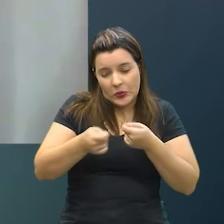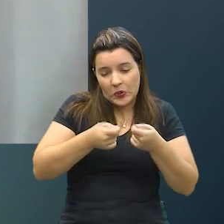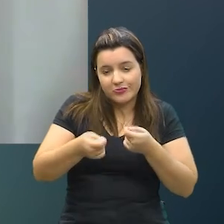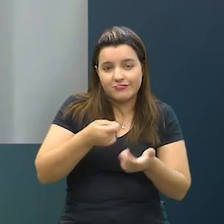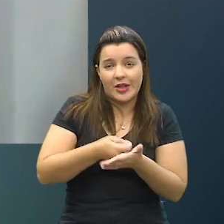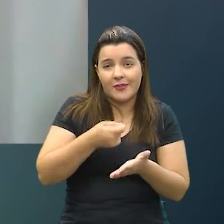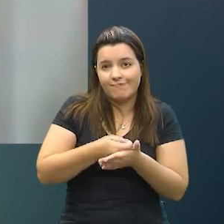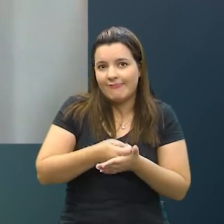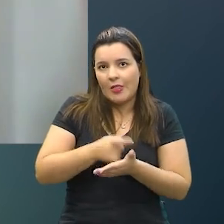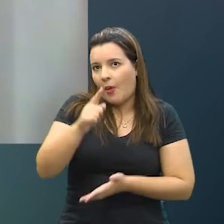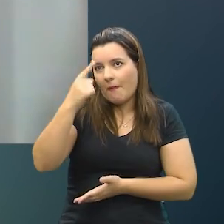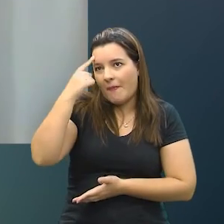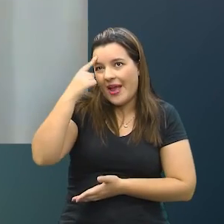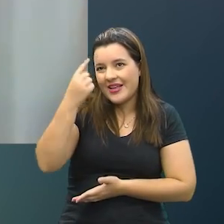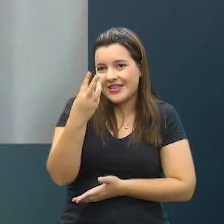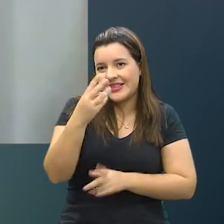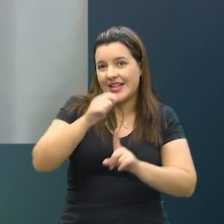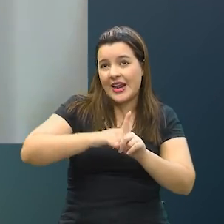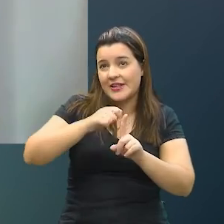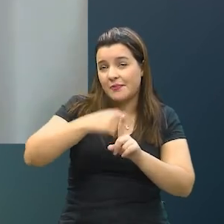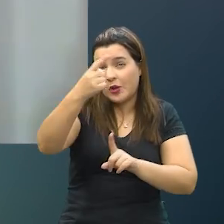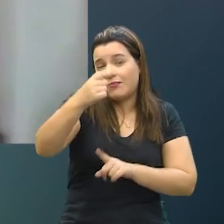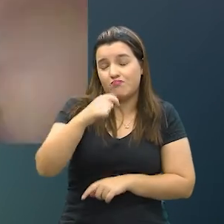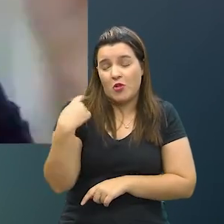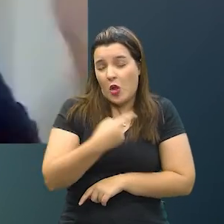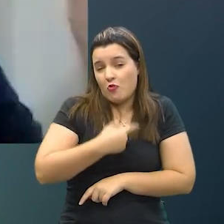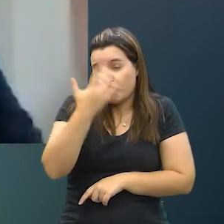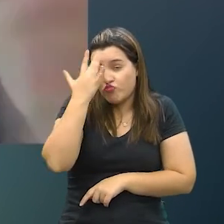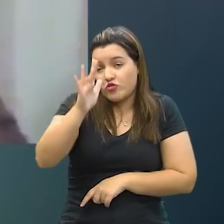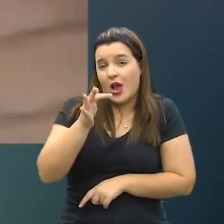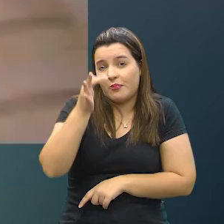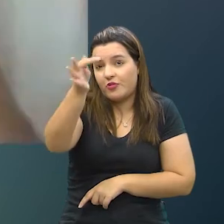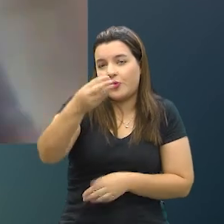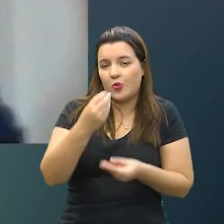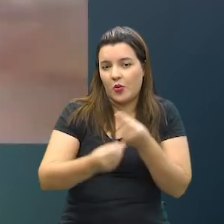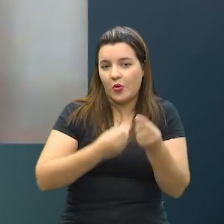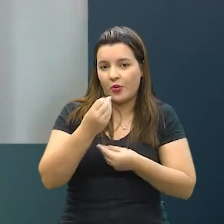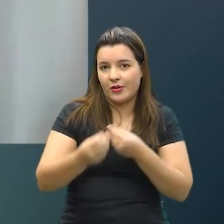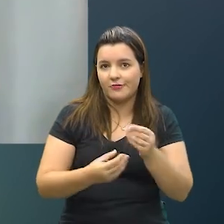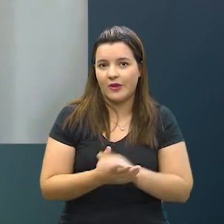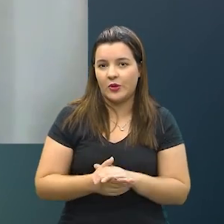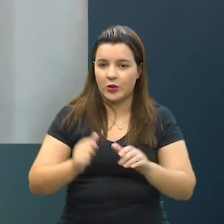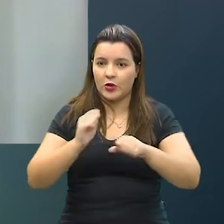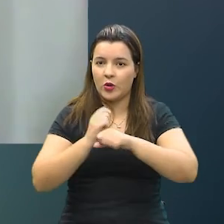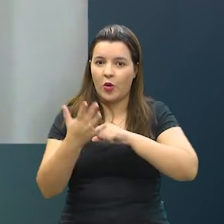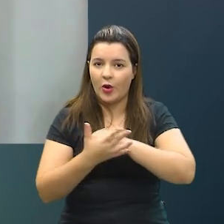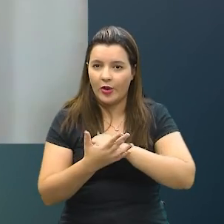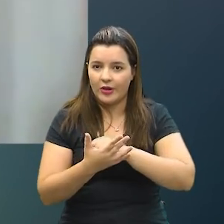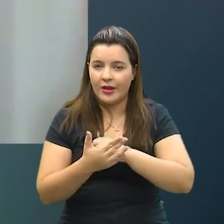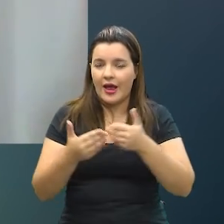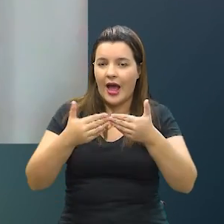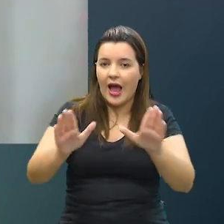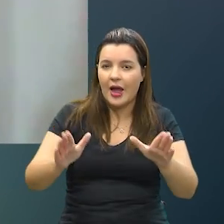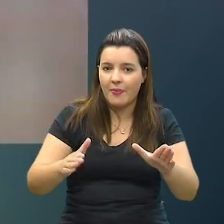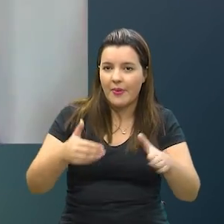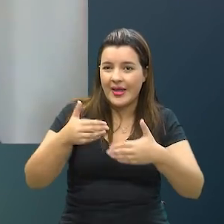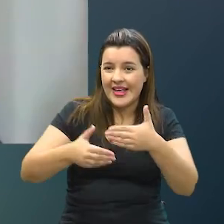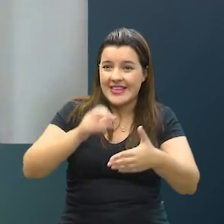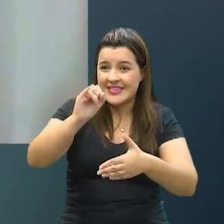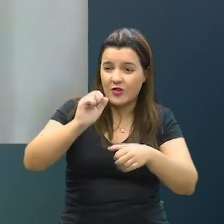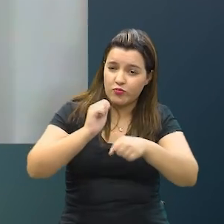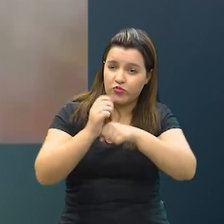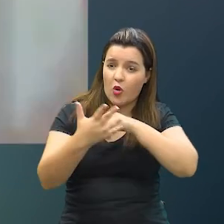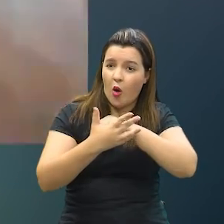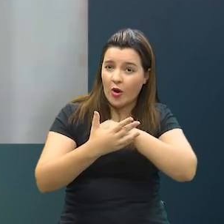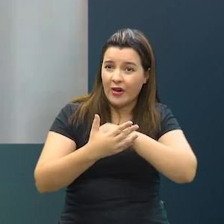porque como as coisas mudam rapidamente, a gente está tendo um vai e volta nessa questão, por exemplo, de manter a empresa aberta